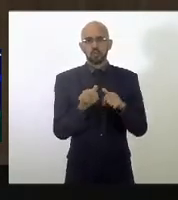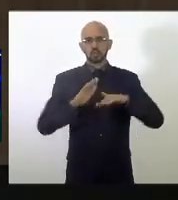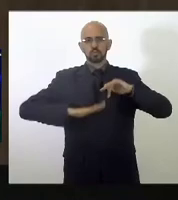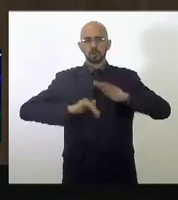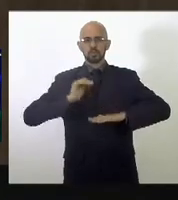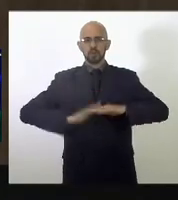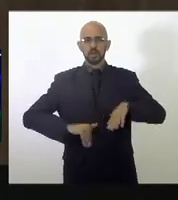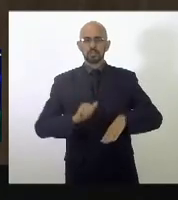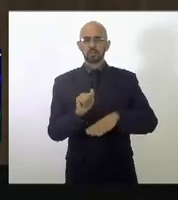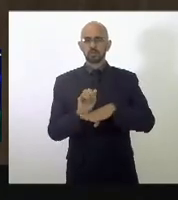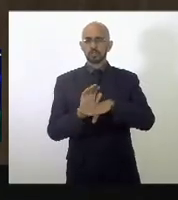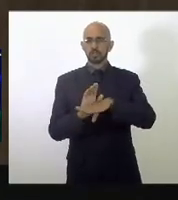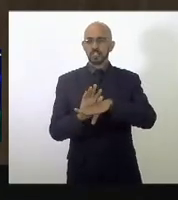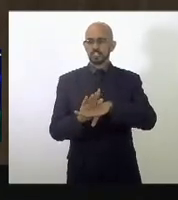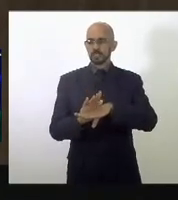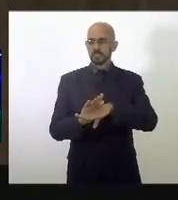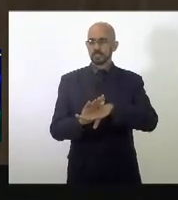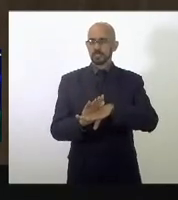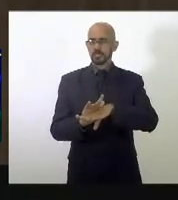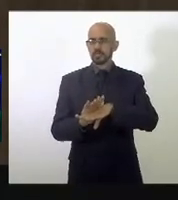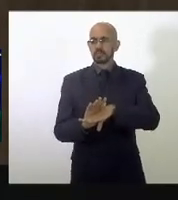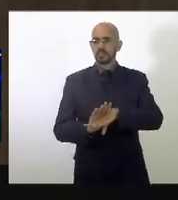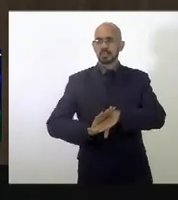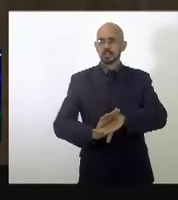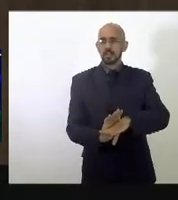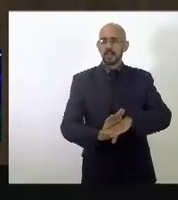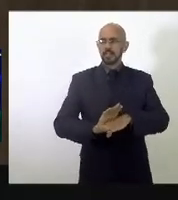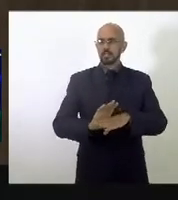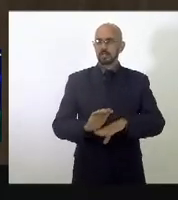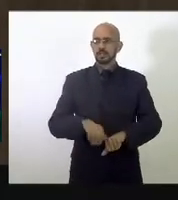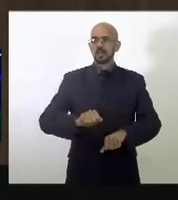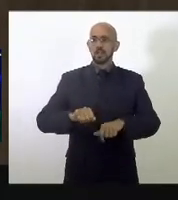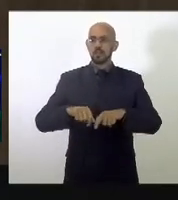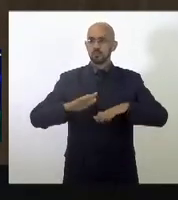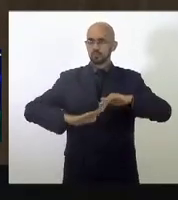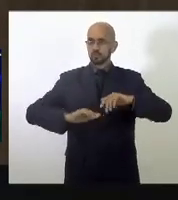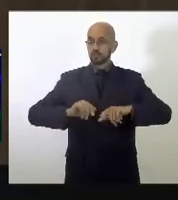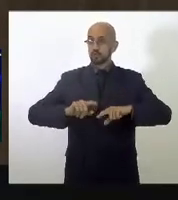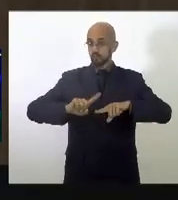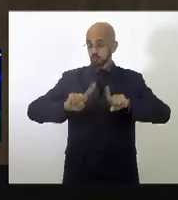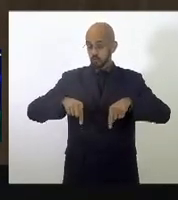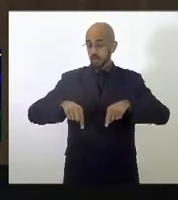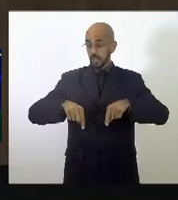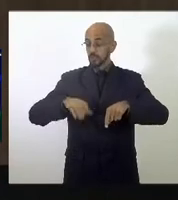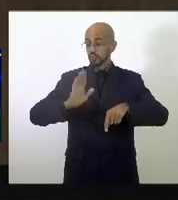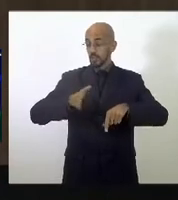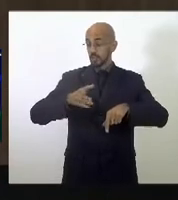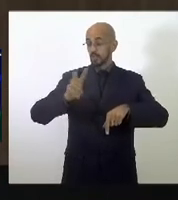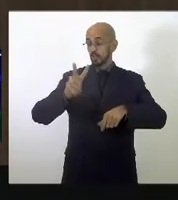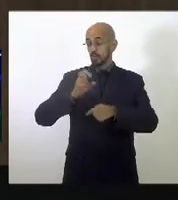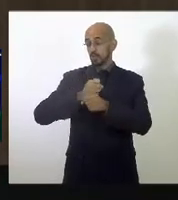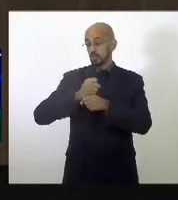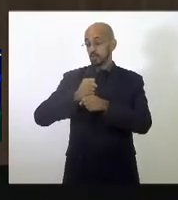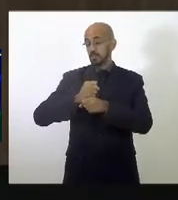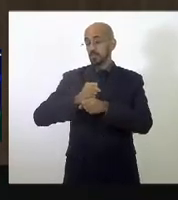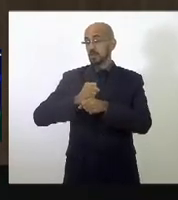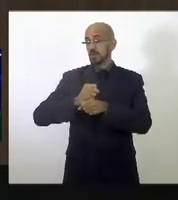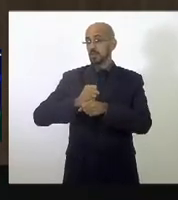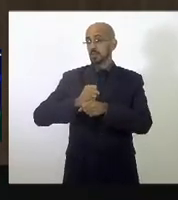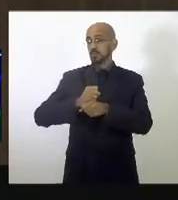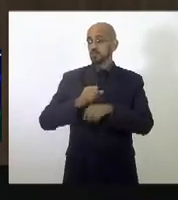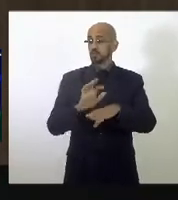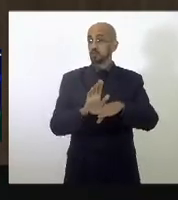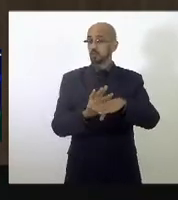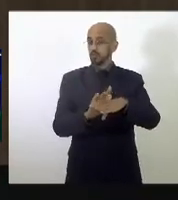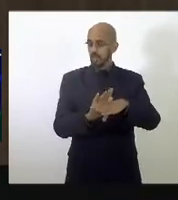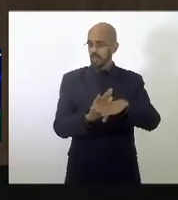senhor presidente. São trabalhadores que estão há 2 anos, servidores públicos daquela